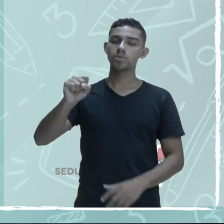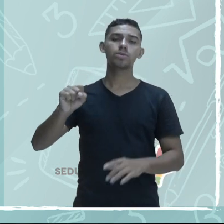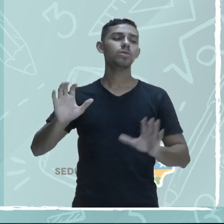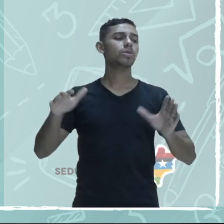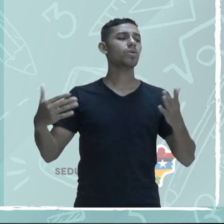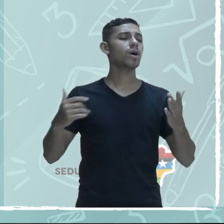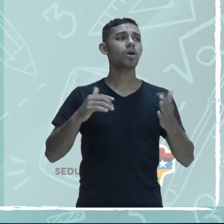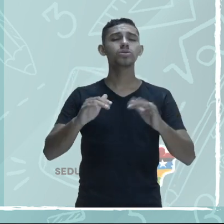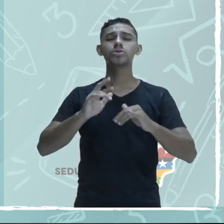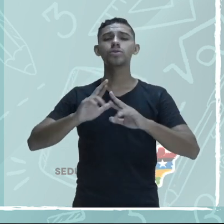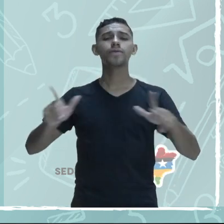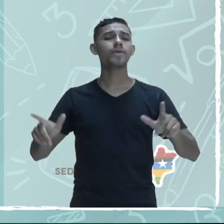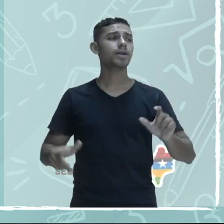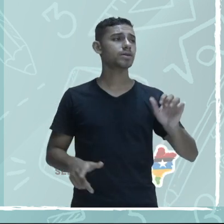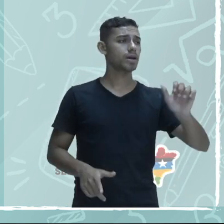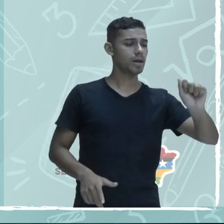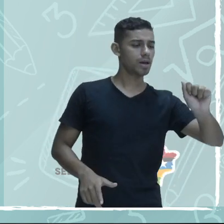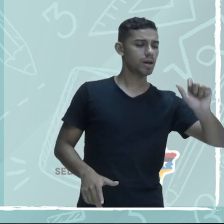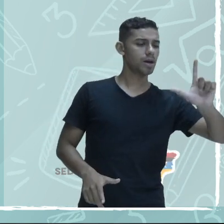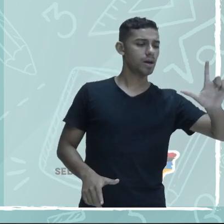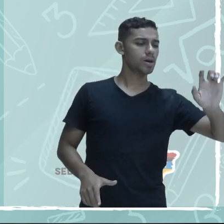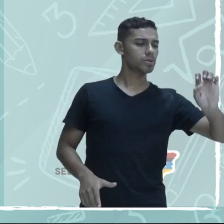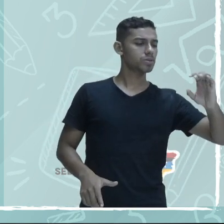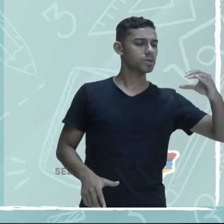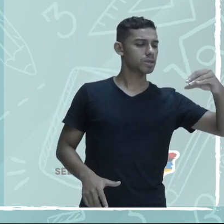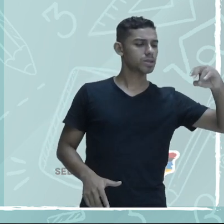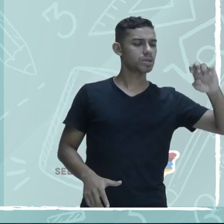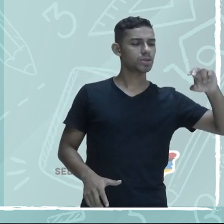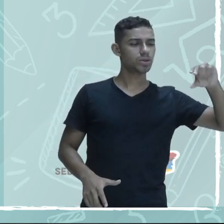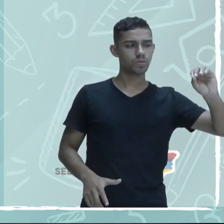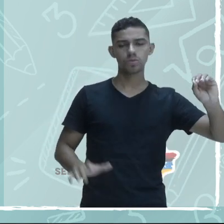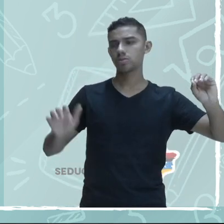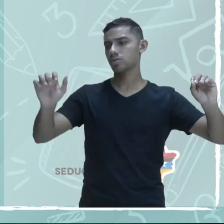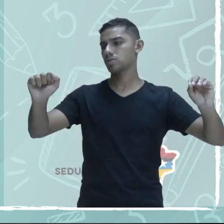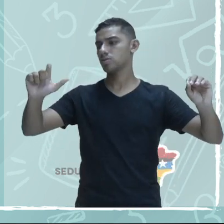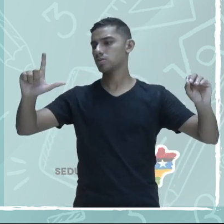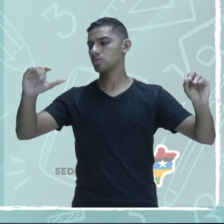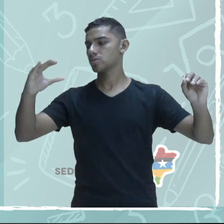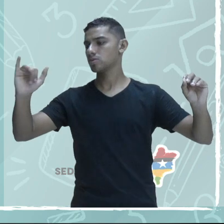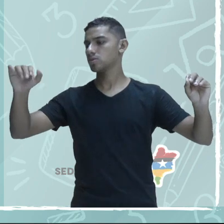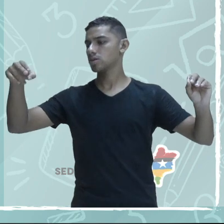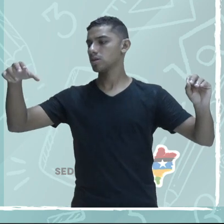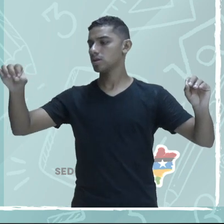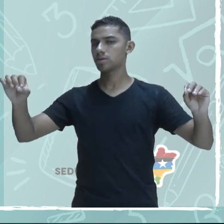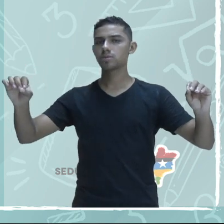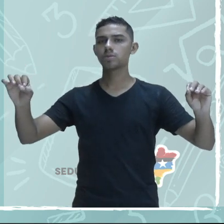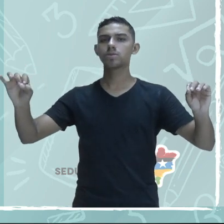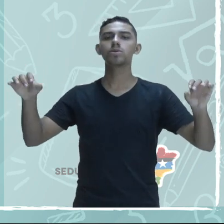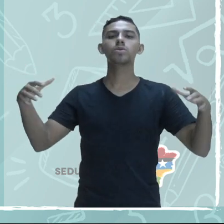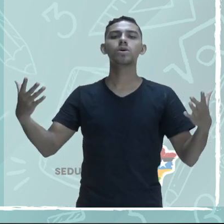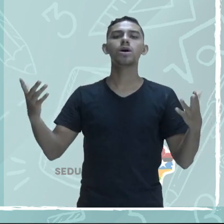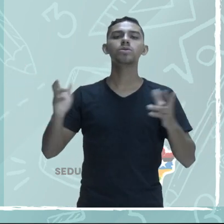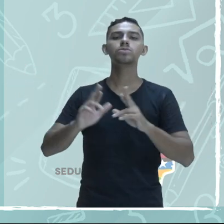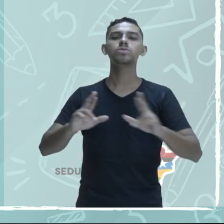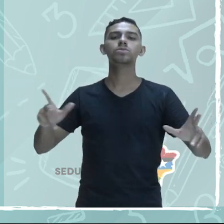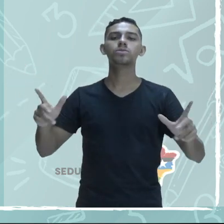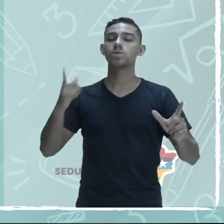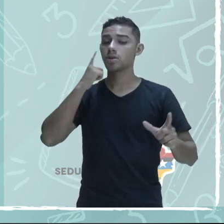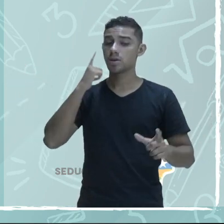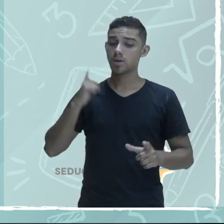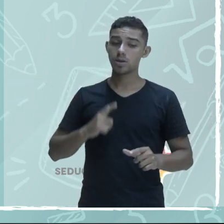alceno para alcino? O alcino é o hidrocarboneto, aquele composto que apresenta somente carbono e